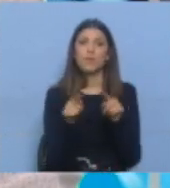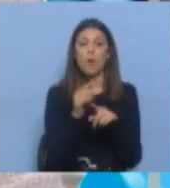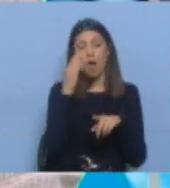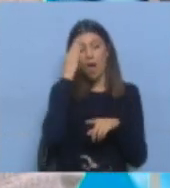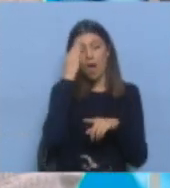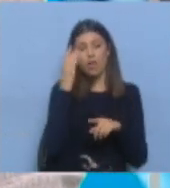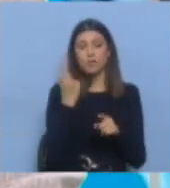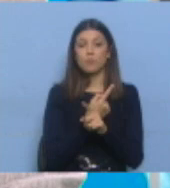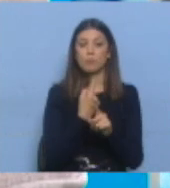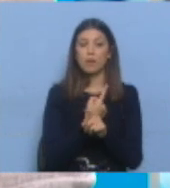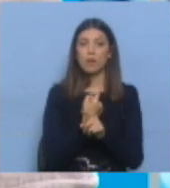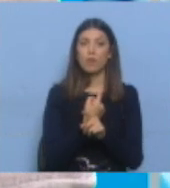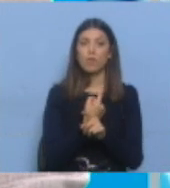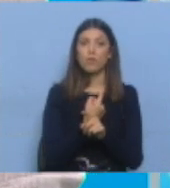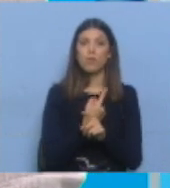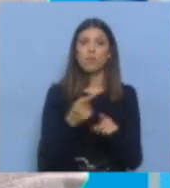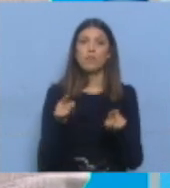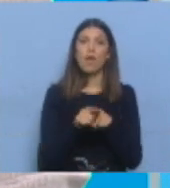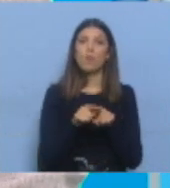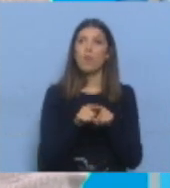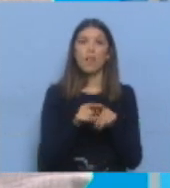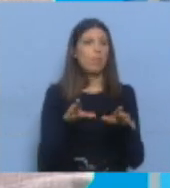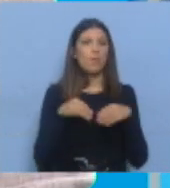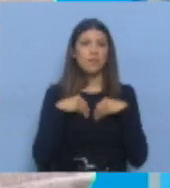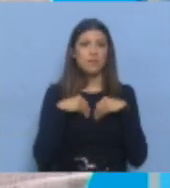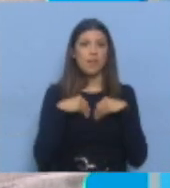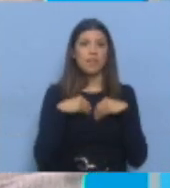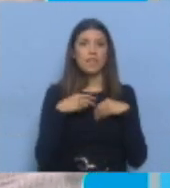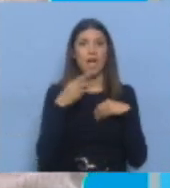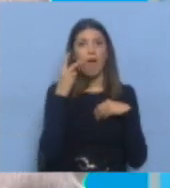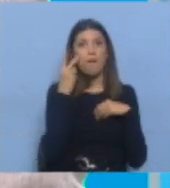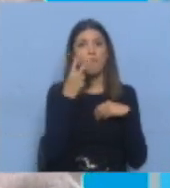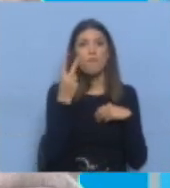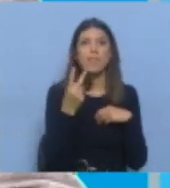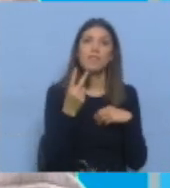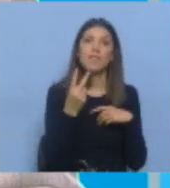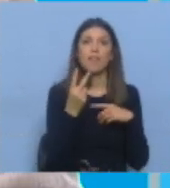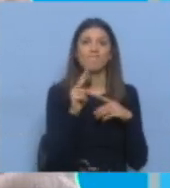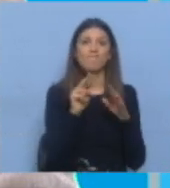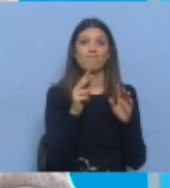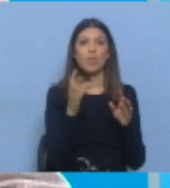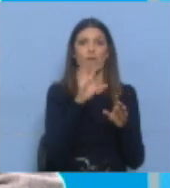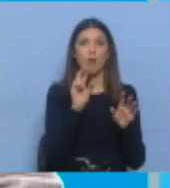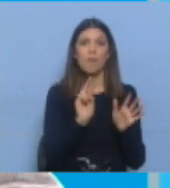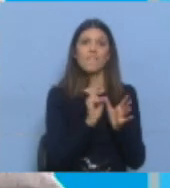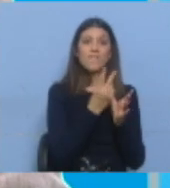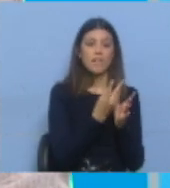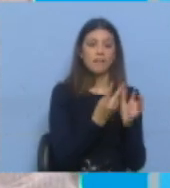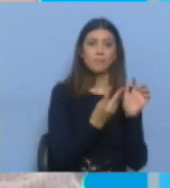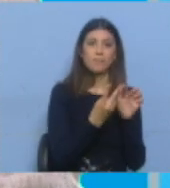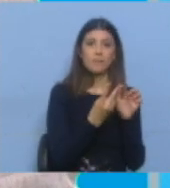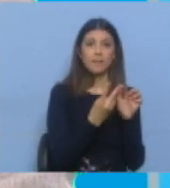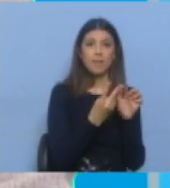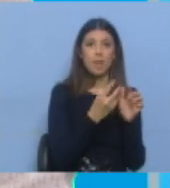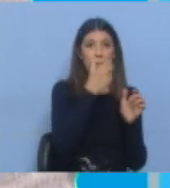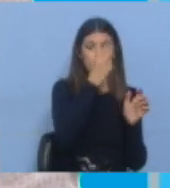o Papa Francisco não suporta, que é a vida dupla. Que são pessoas que usam a imagem de serem